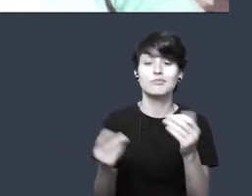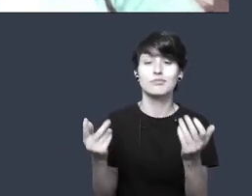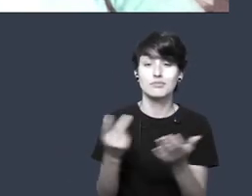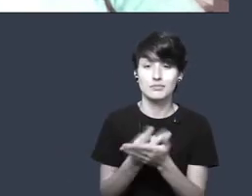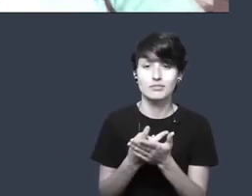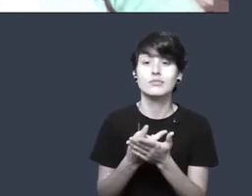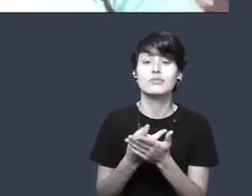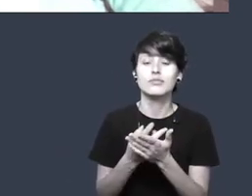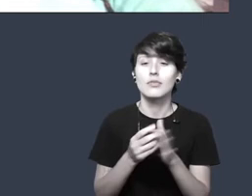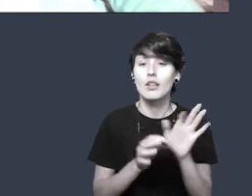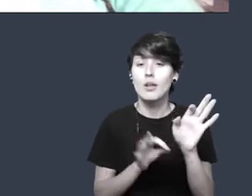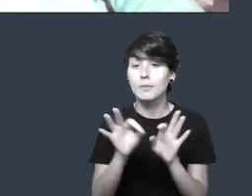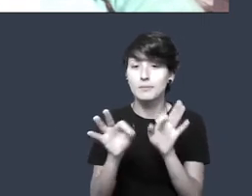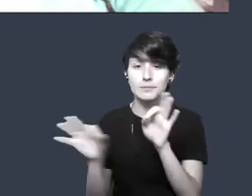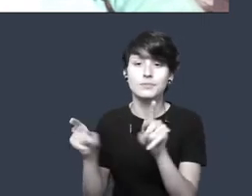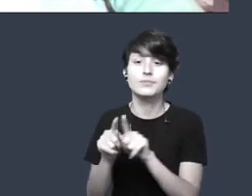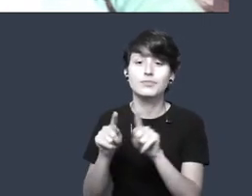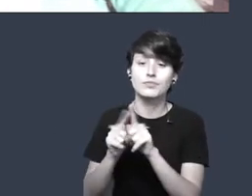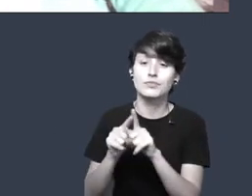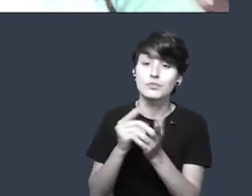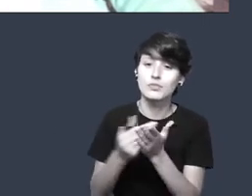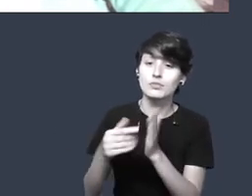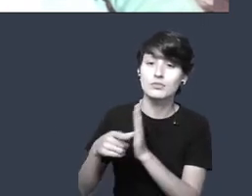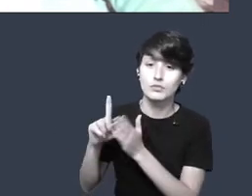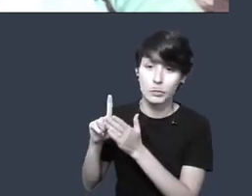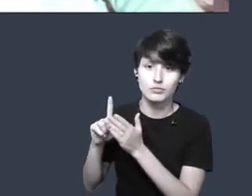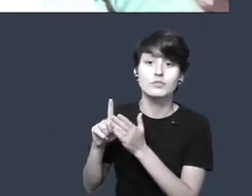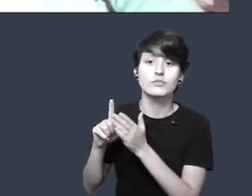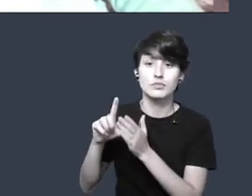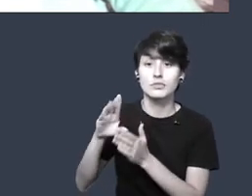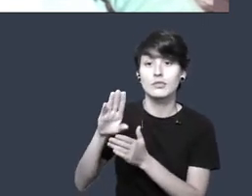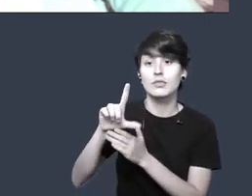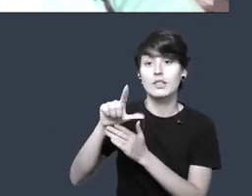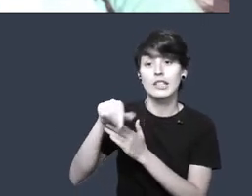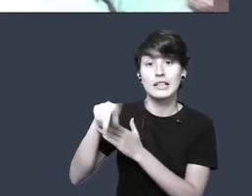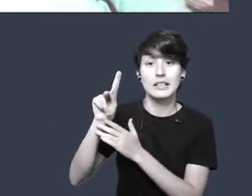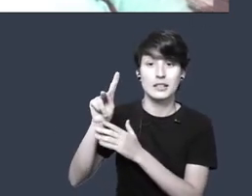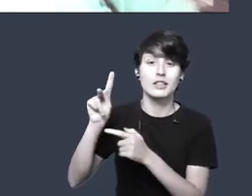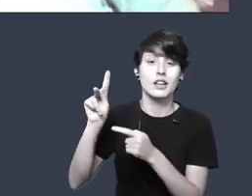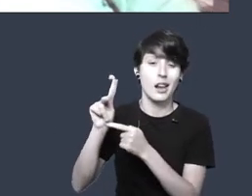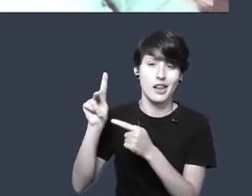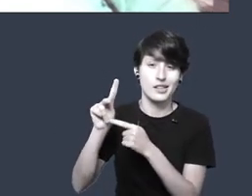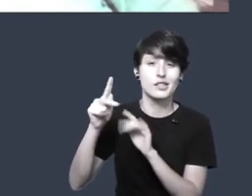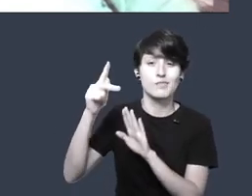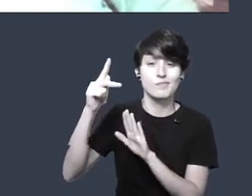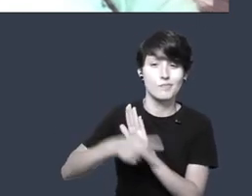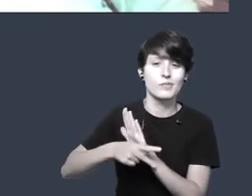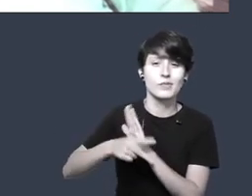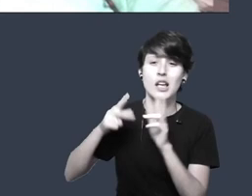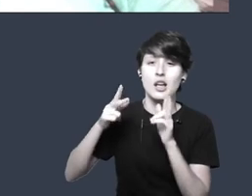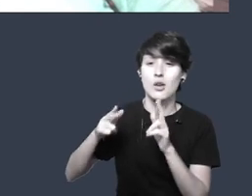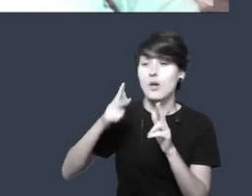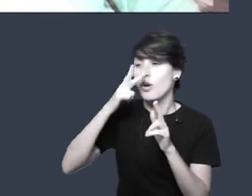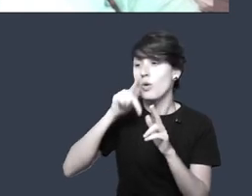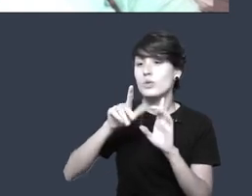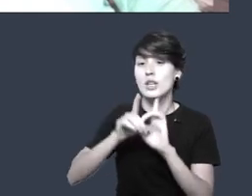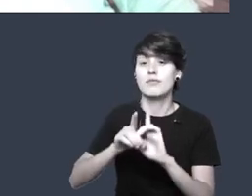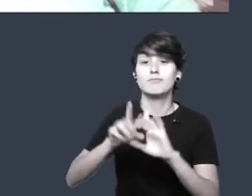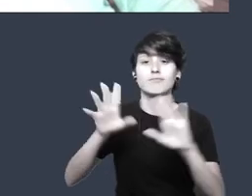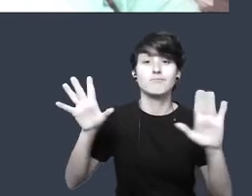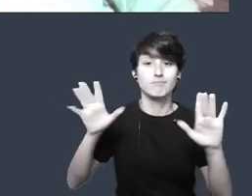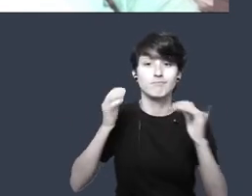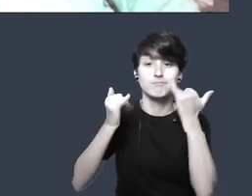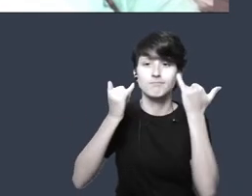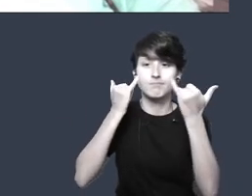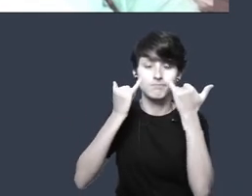essas organizações, como eu comentei antes, tanto Black in AI, o próprio AI Inclusive, é como a gente começa a democratizar essa informação e